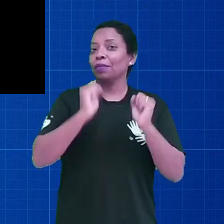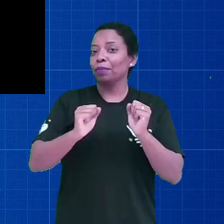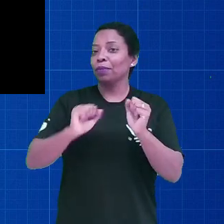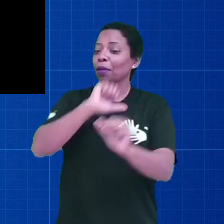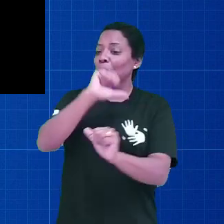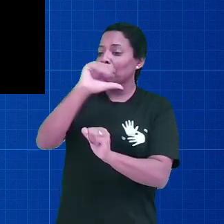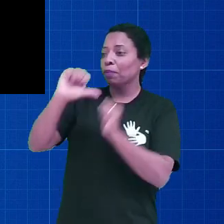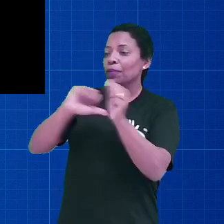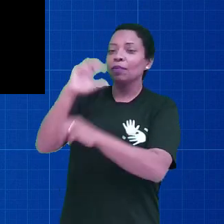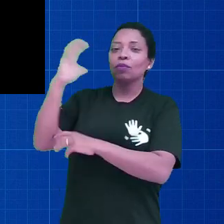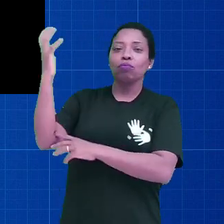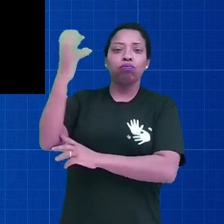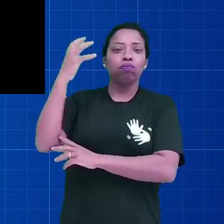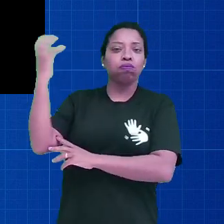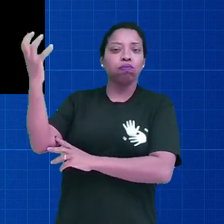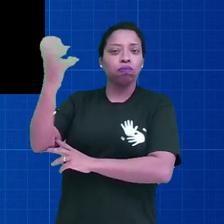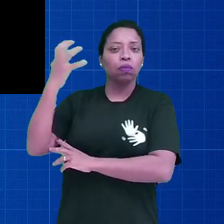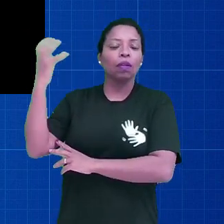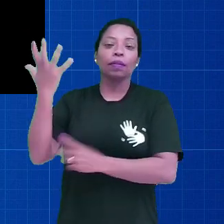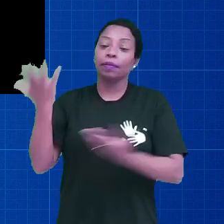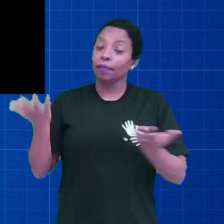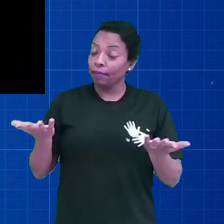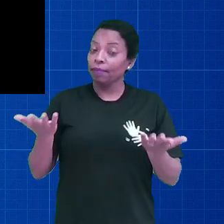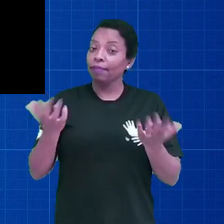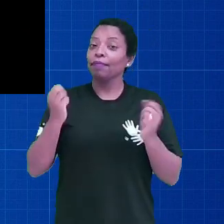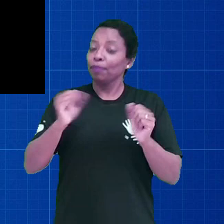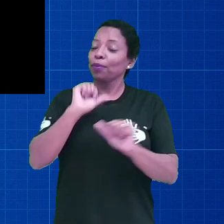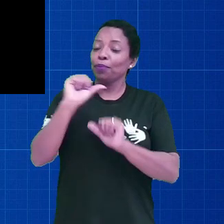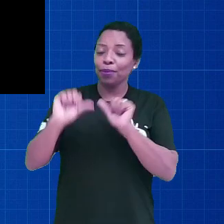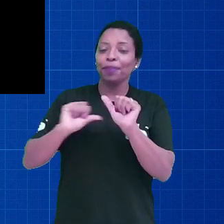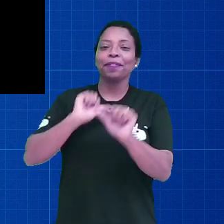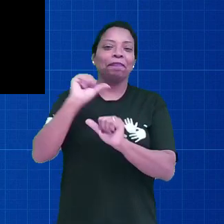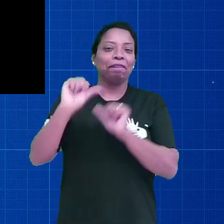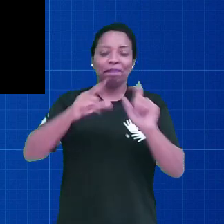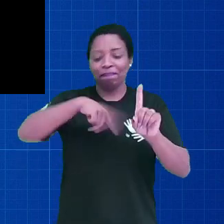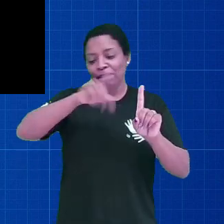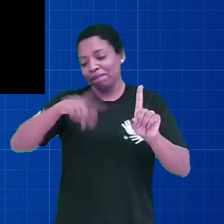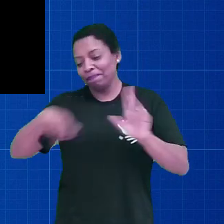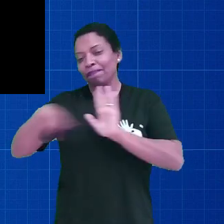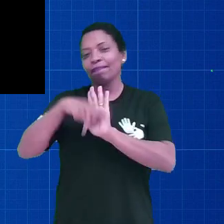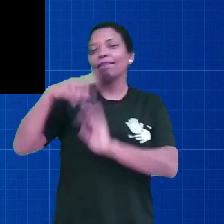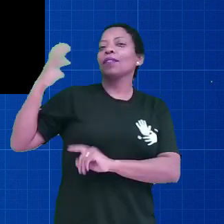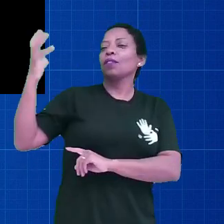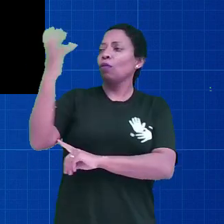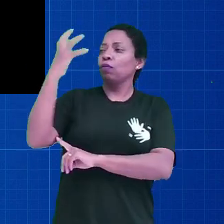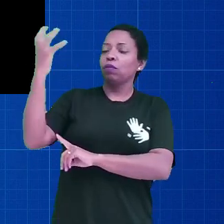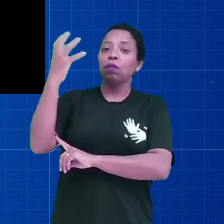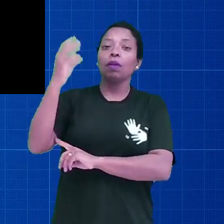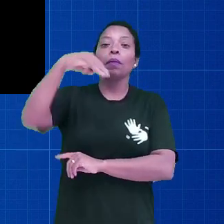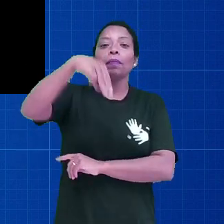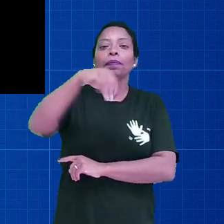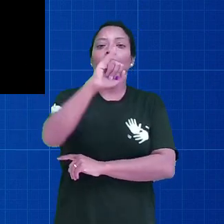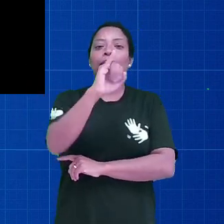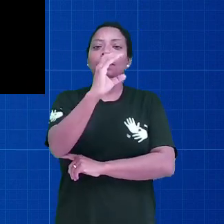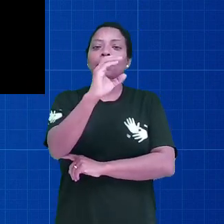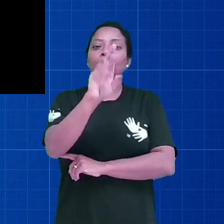alterações, né, e, consequentemente, uma mudança, sobretudo no microclima.